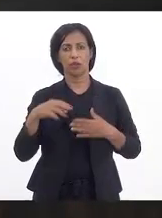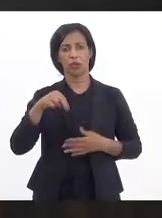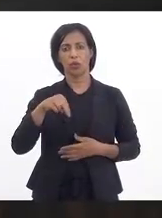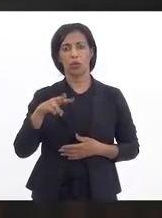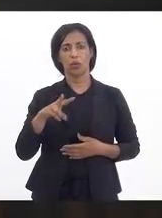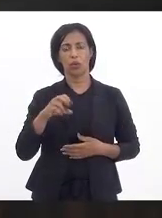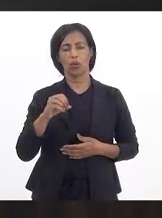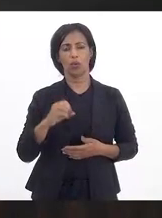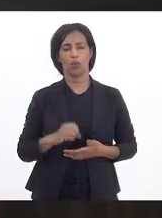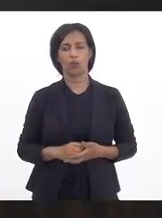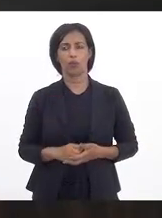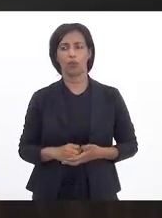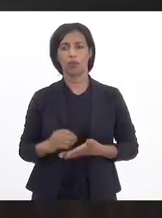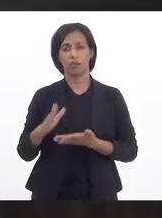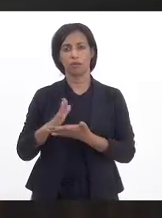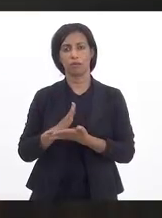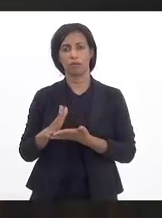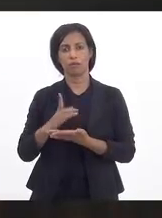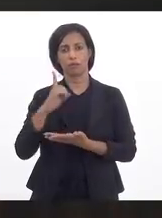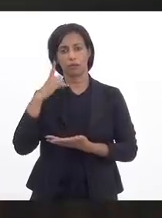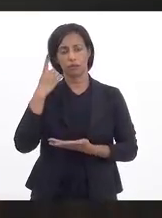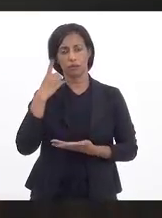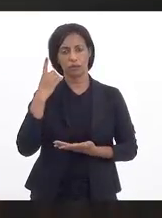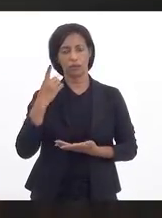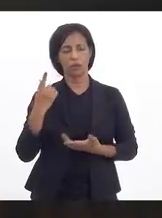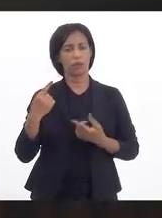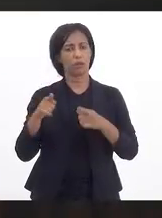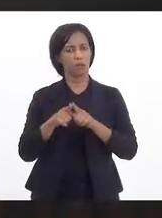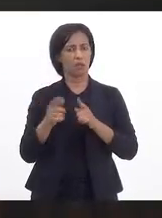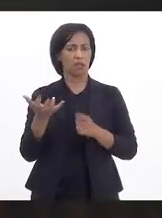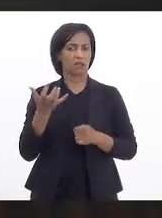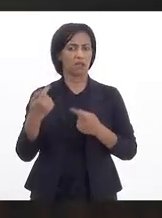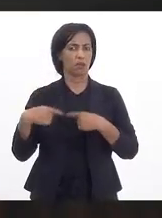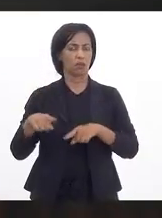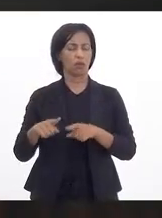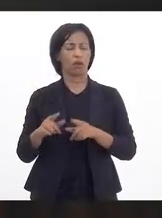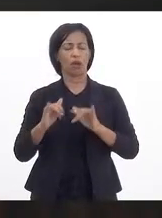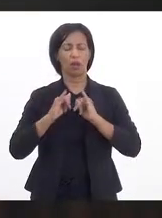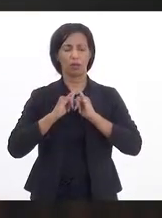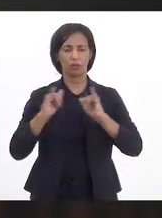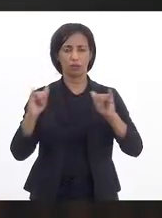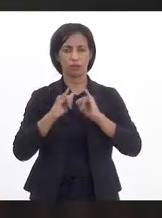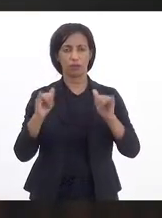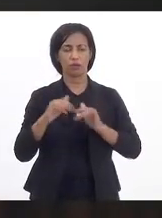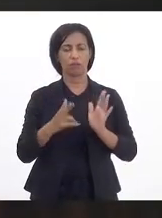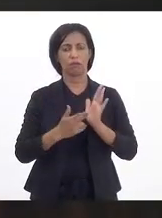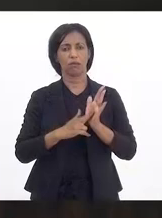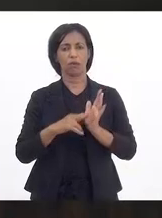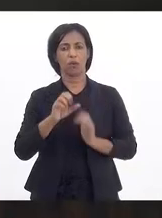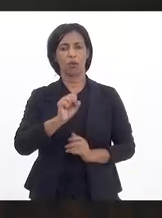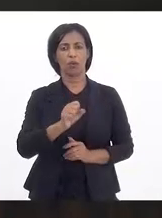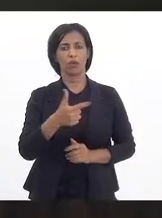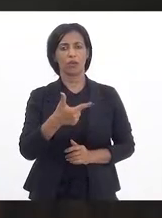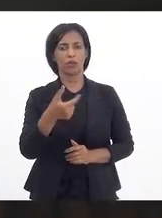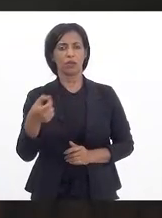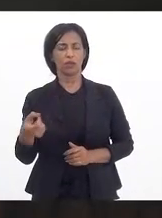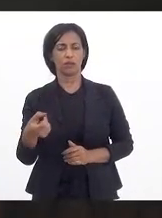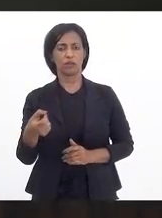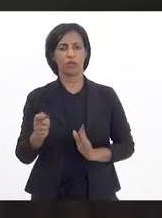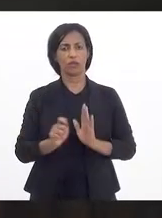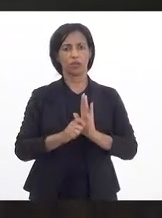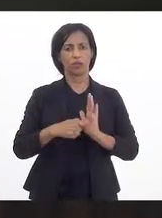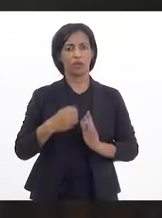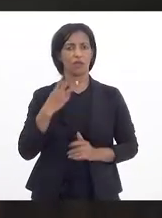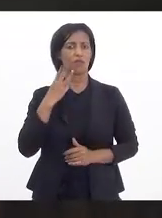novo e alguns deputados que se manifestar o contrário anuncio projeto de resolução nº 828 21 de